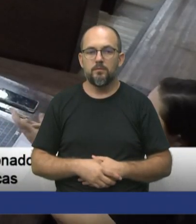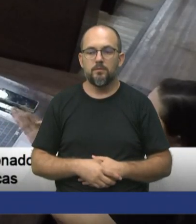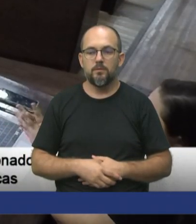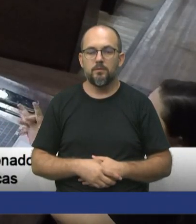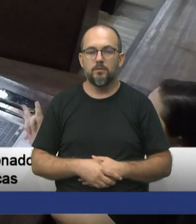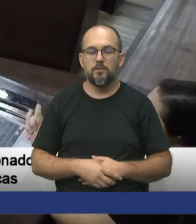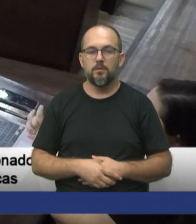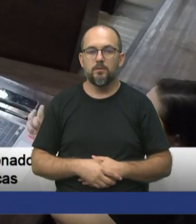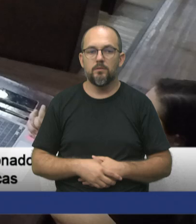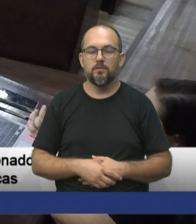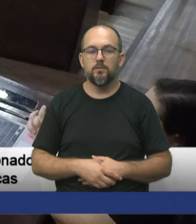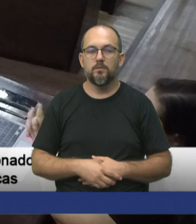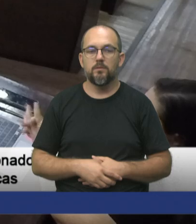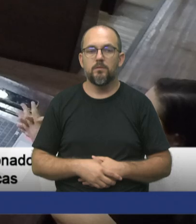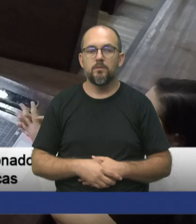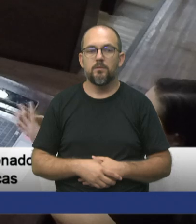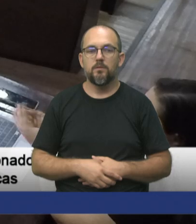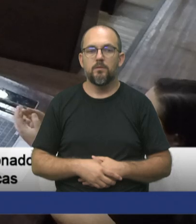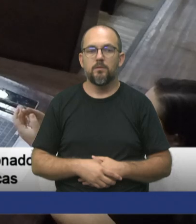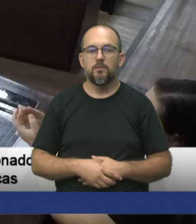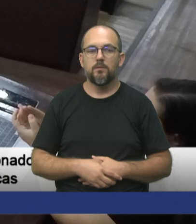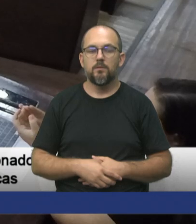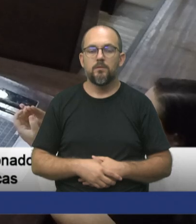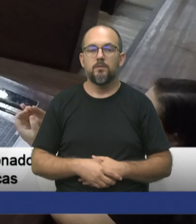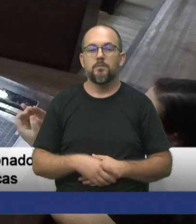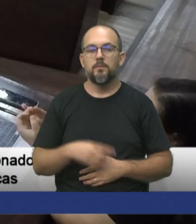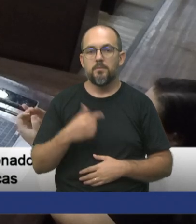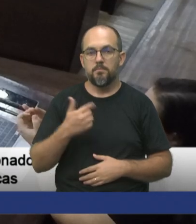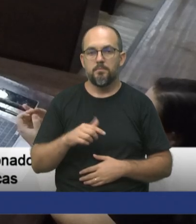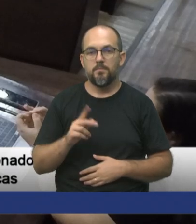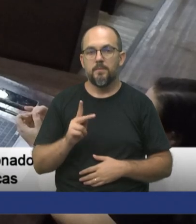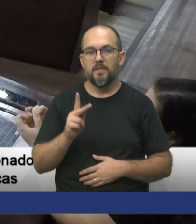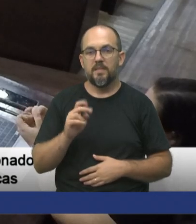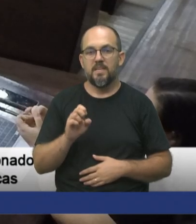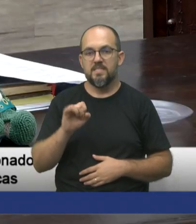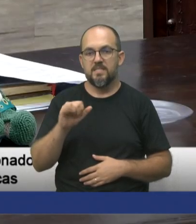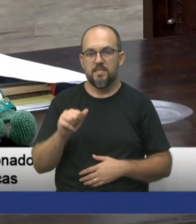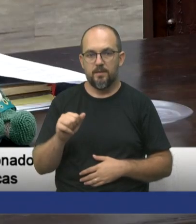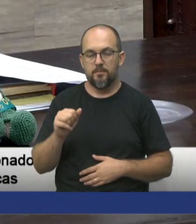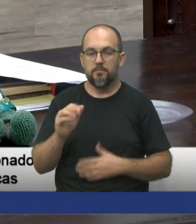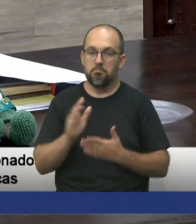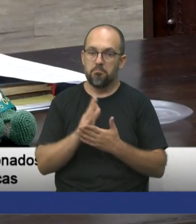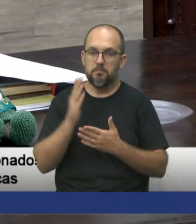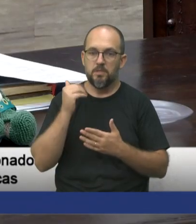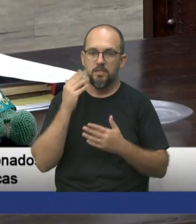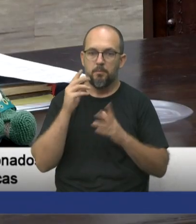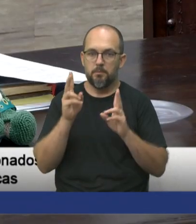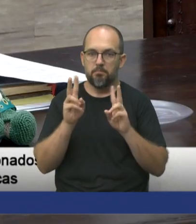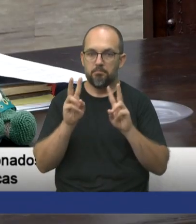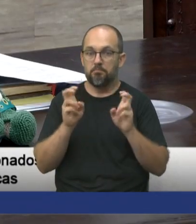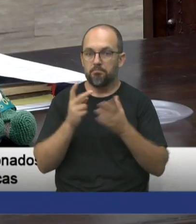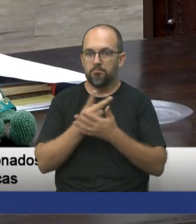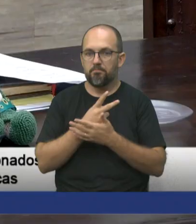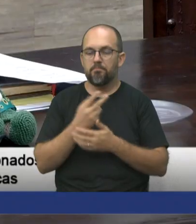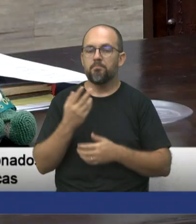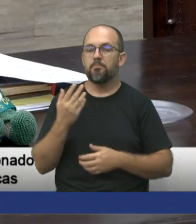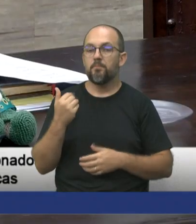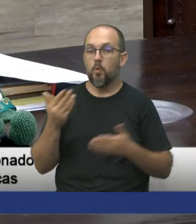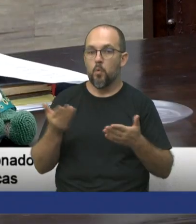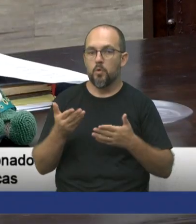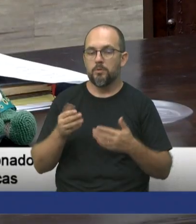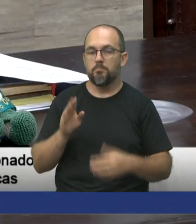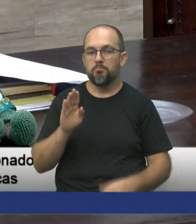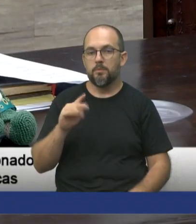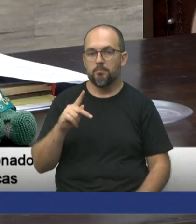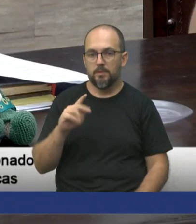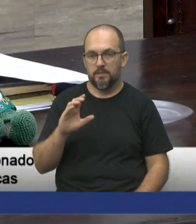Vamos de mais uma pílula de jurisprudência. E essa Késia já deve estar sabendo. Hoje o benefício de prestação